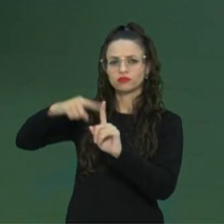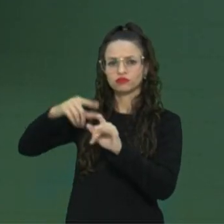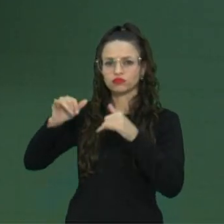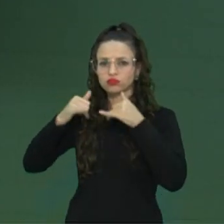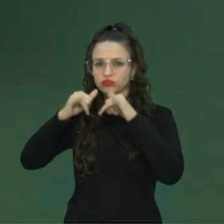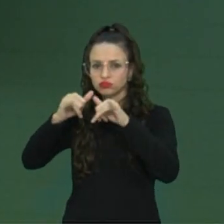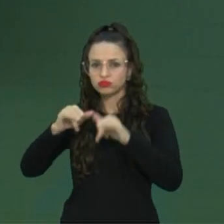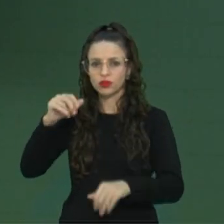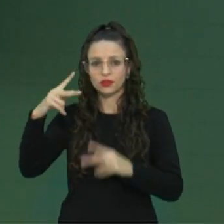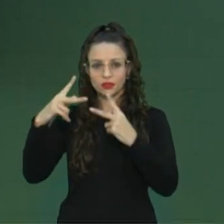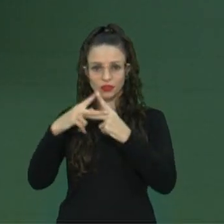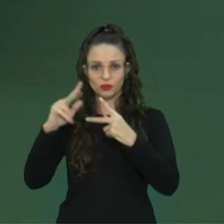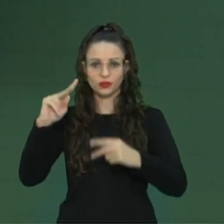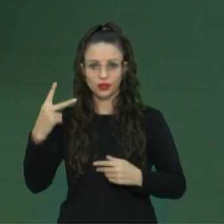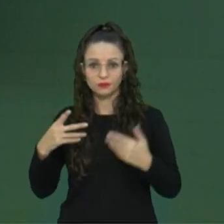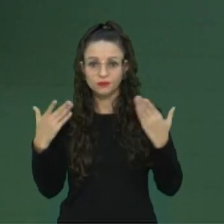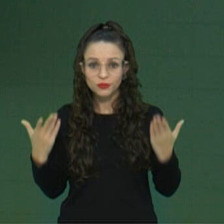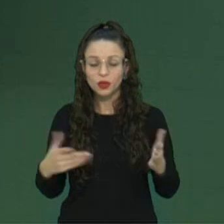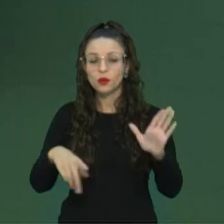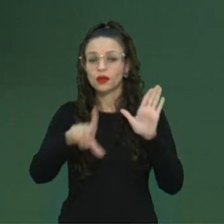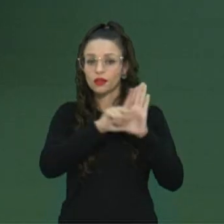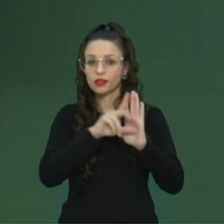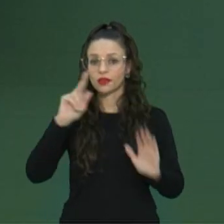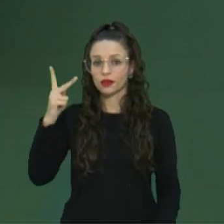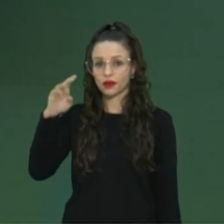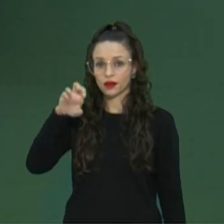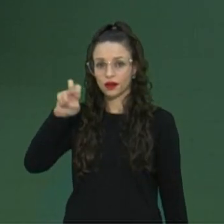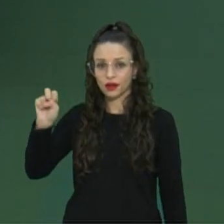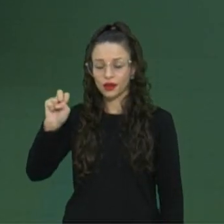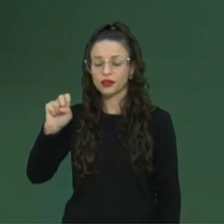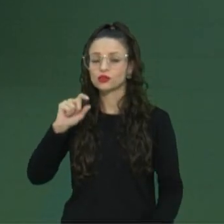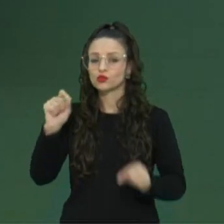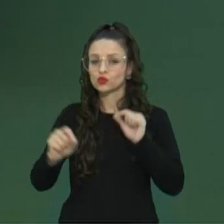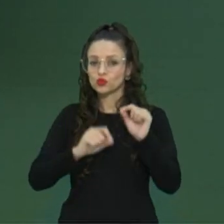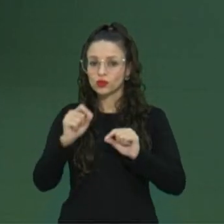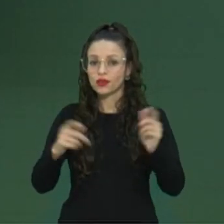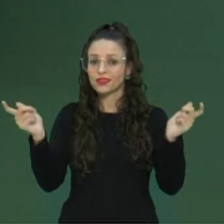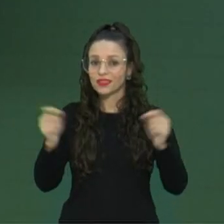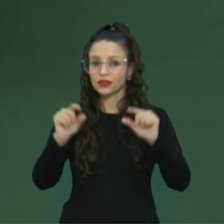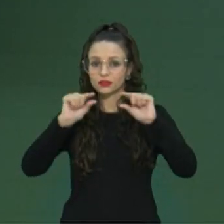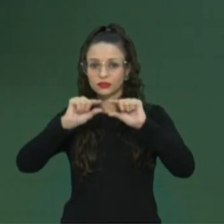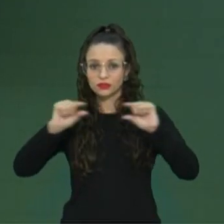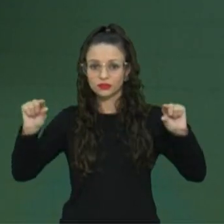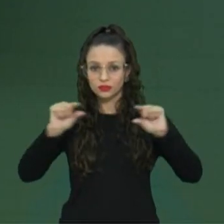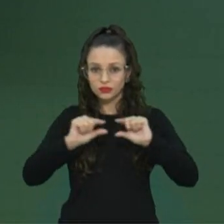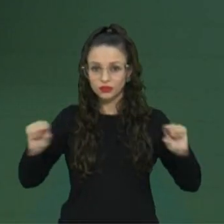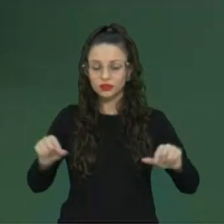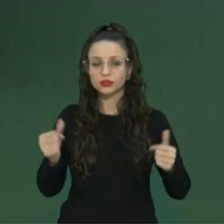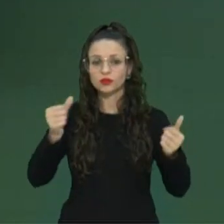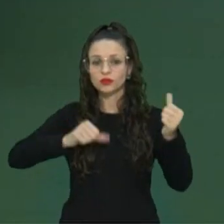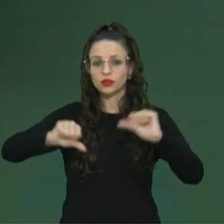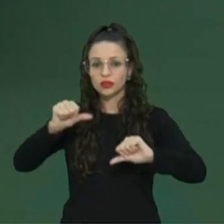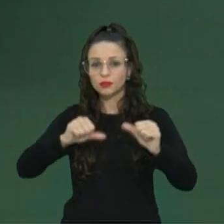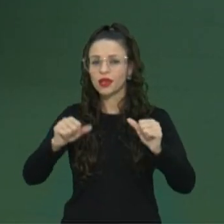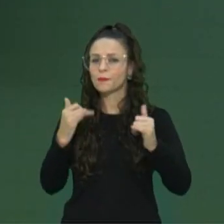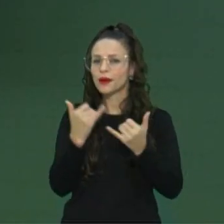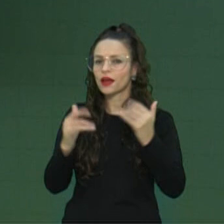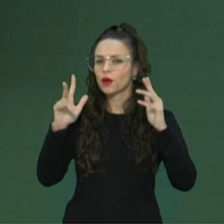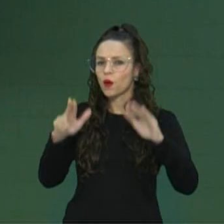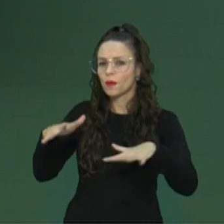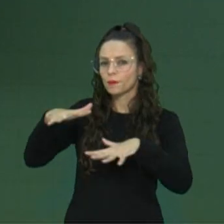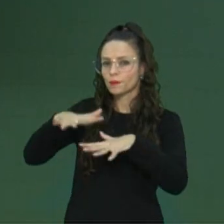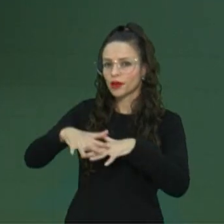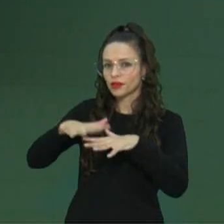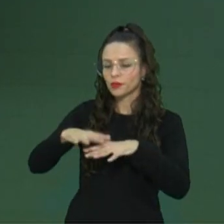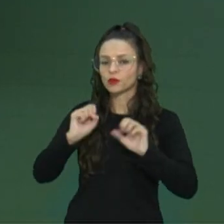ΔH, ok? E aí a lei de Hess faz com que a gente possa trabalhar as equações químicas como equações matemáticas e a gente